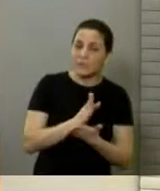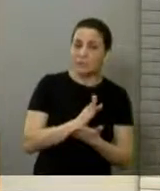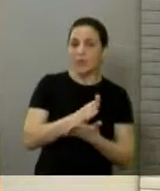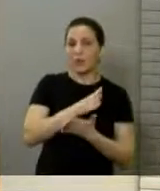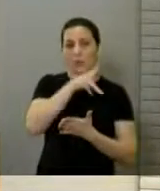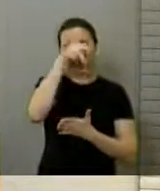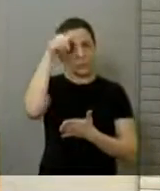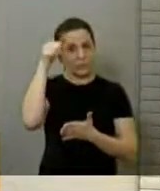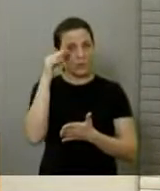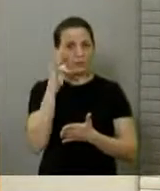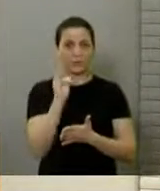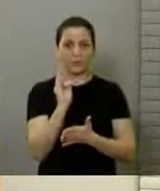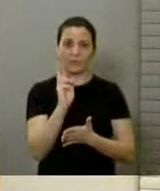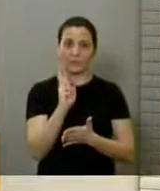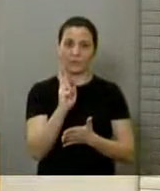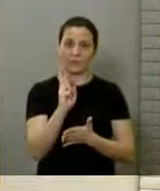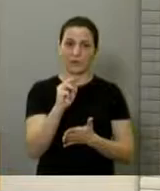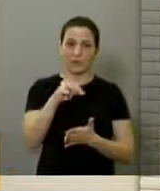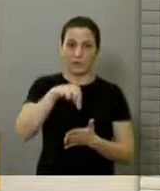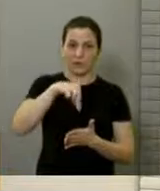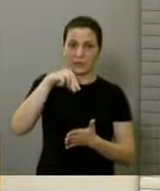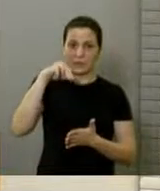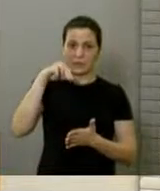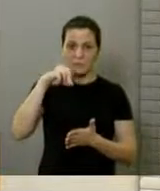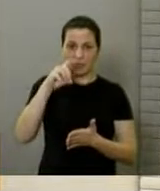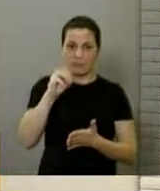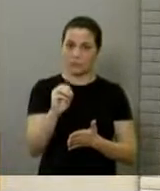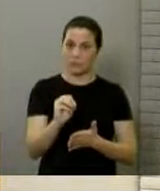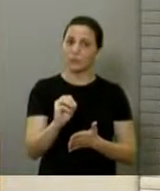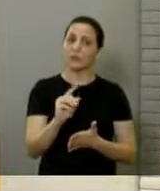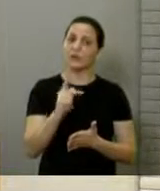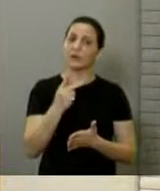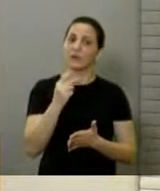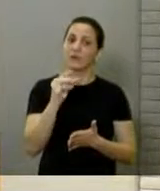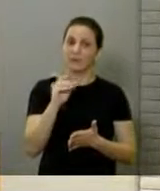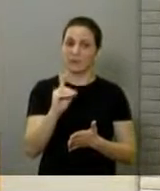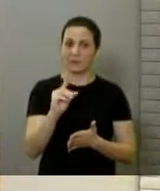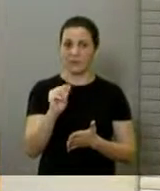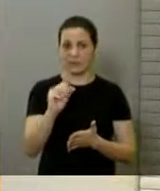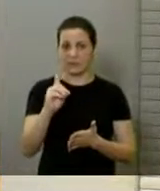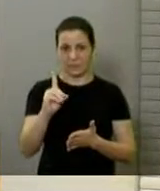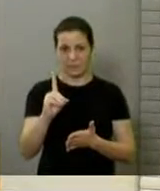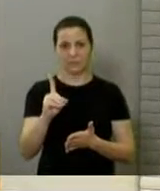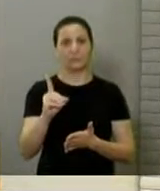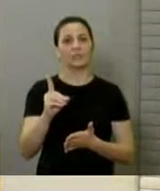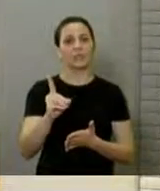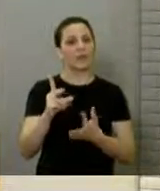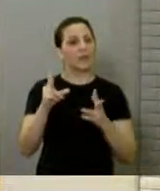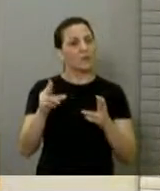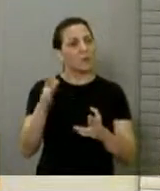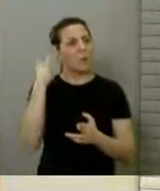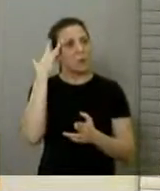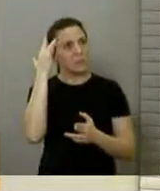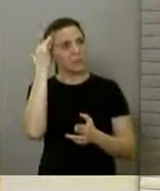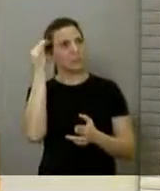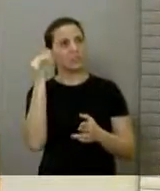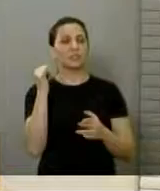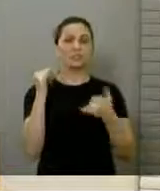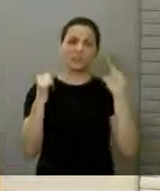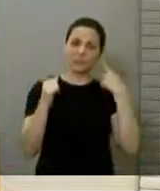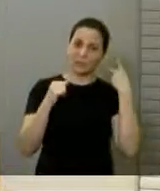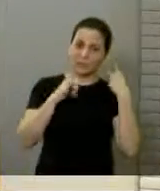Talvez essas histórias de prefeitura itinerante não tenha dado tão certo como o senhor, a vossa senhoria, tem imaginado, porque